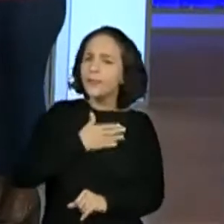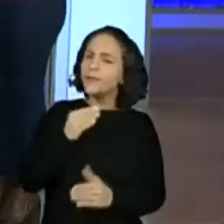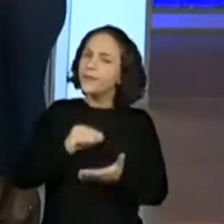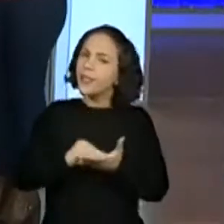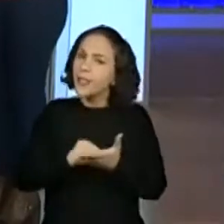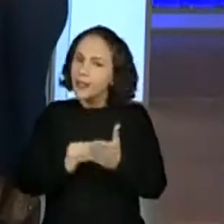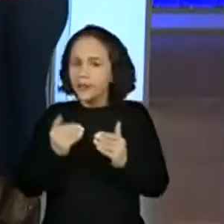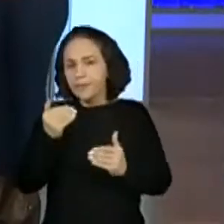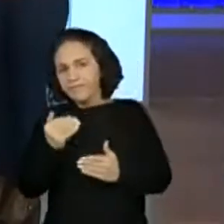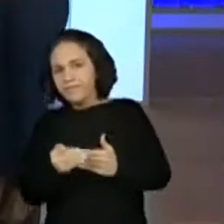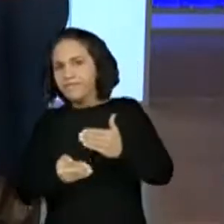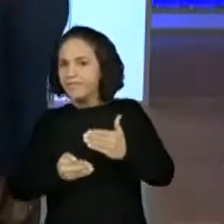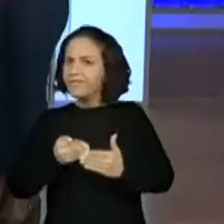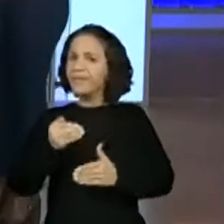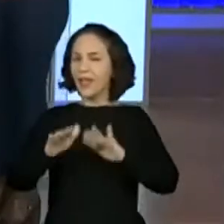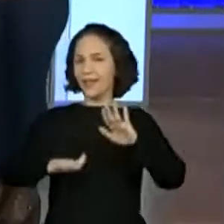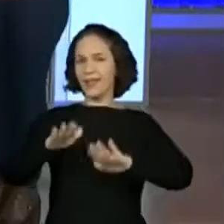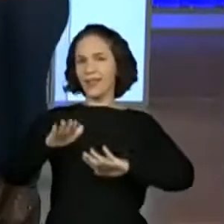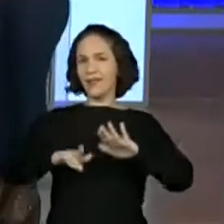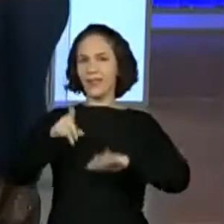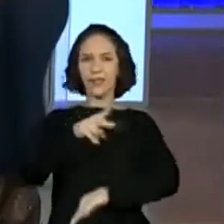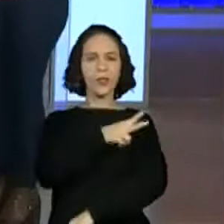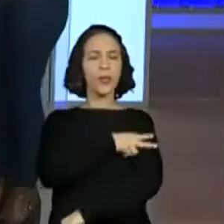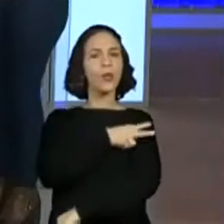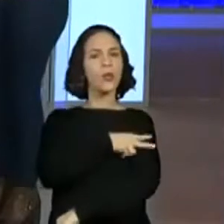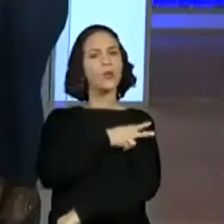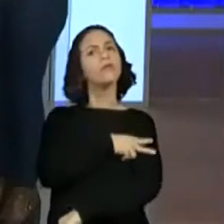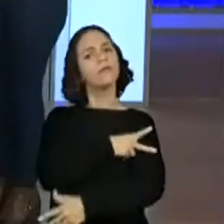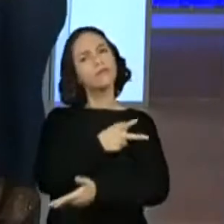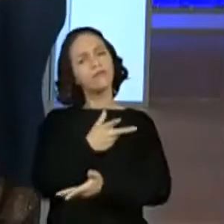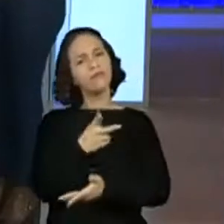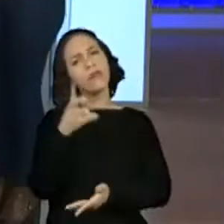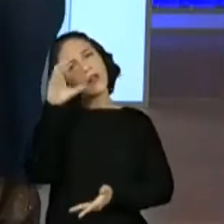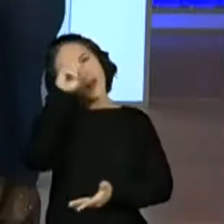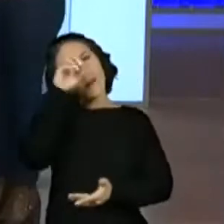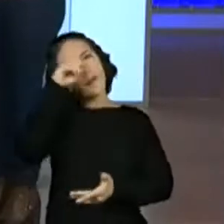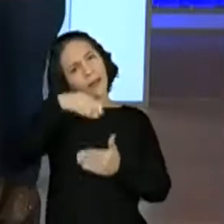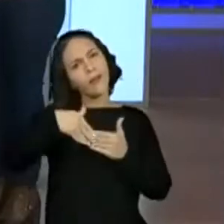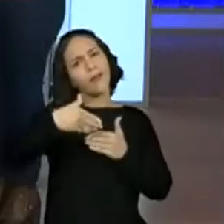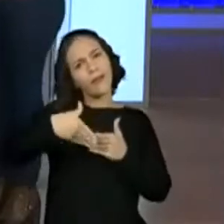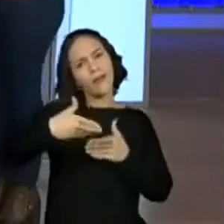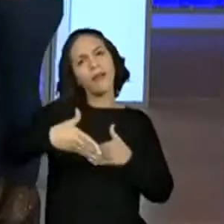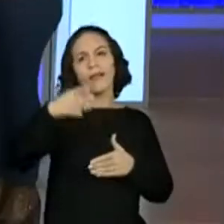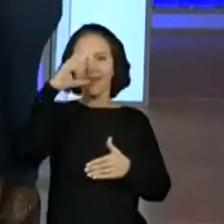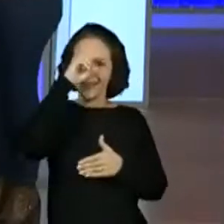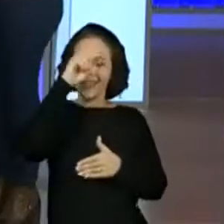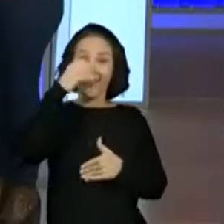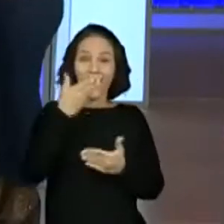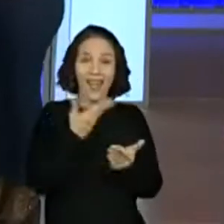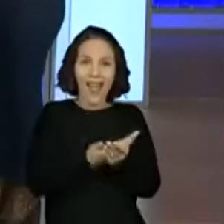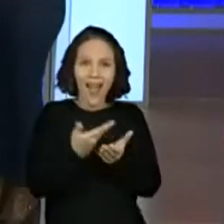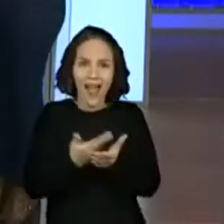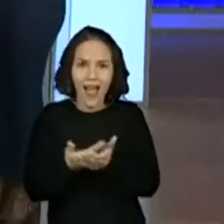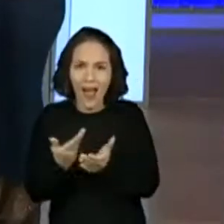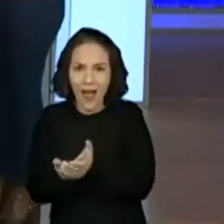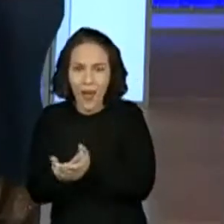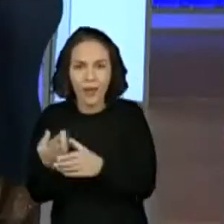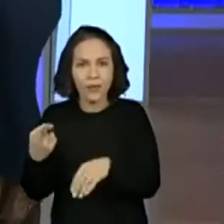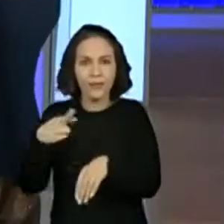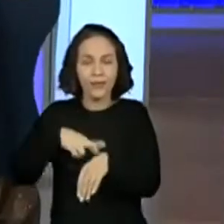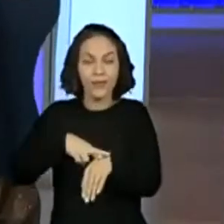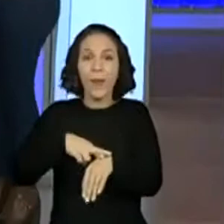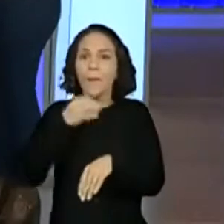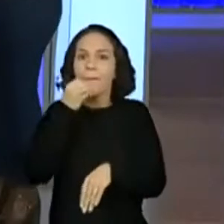que os alunos, os estudantes do segundo ano ainda estão nesse processo e as aulas de recuperação são